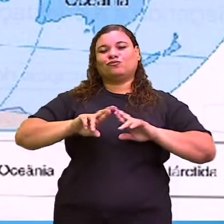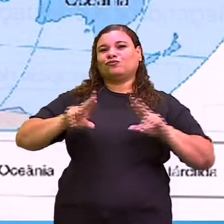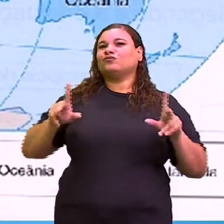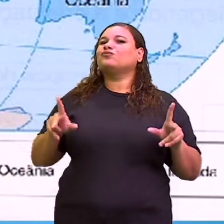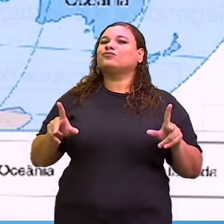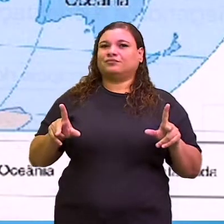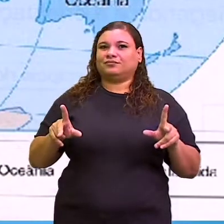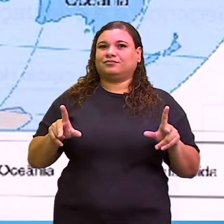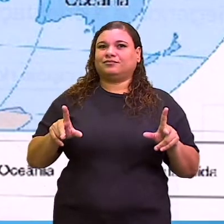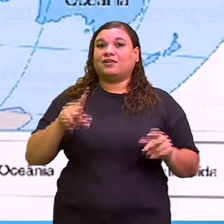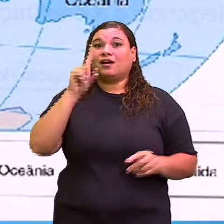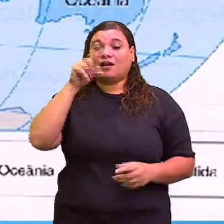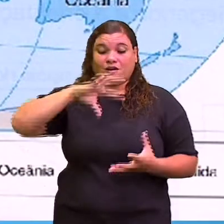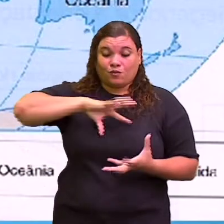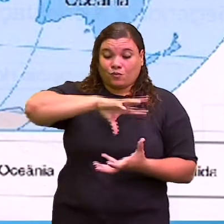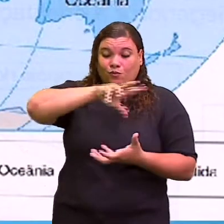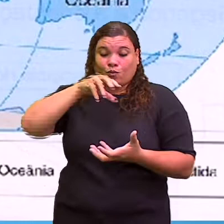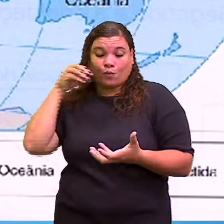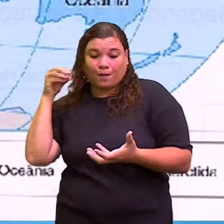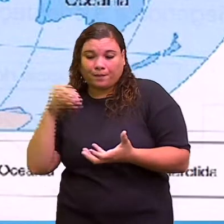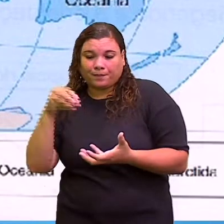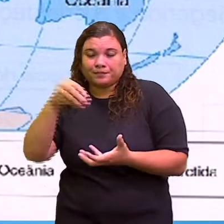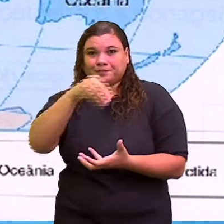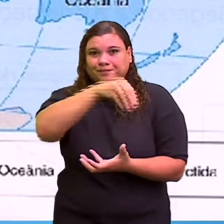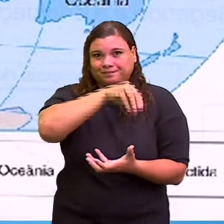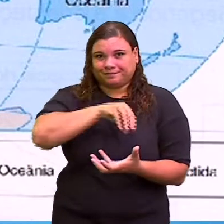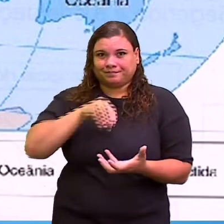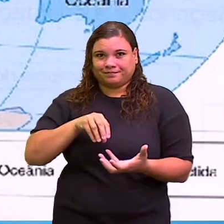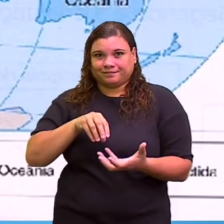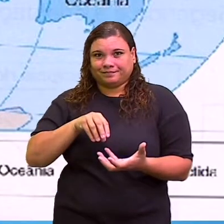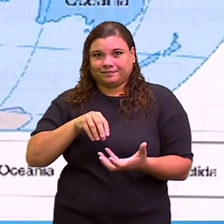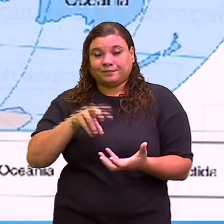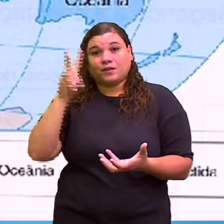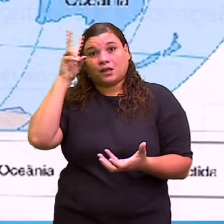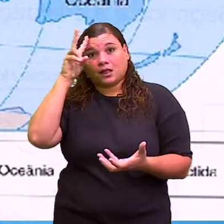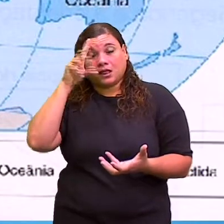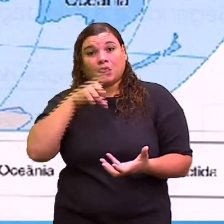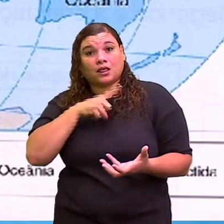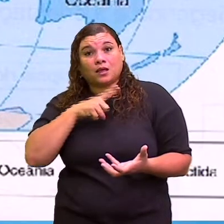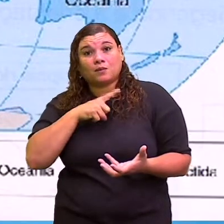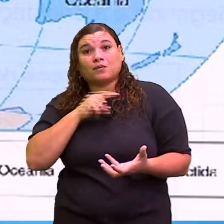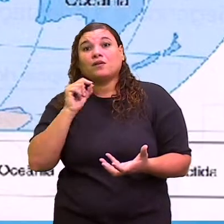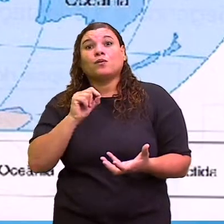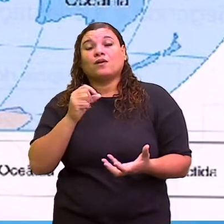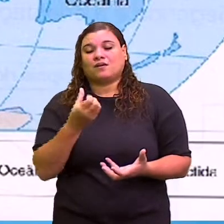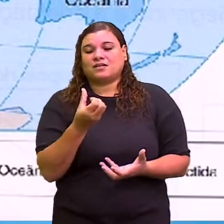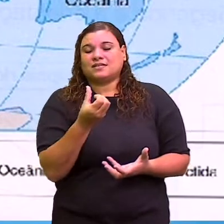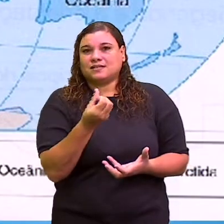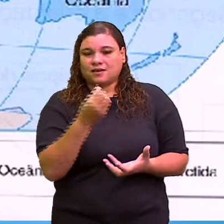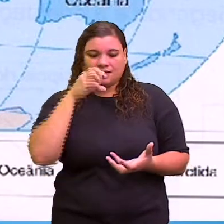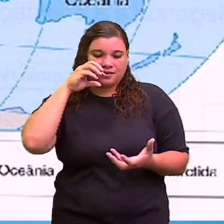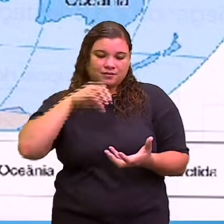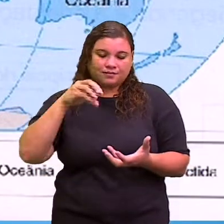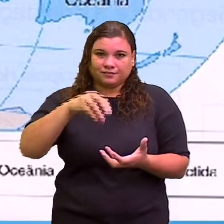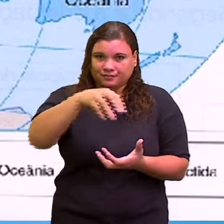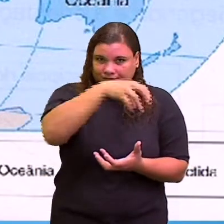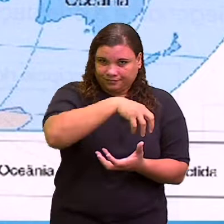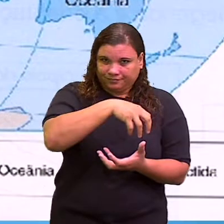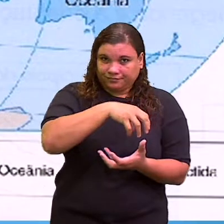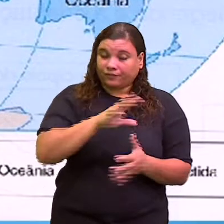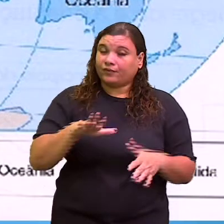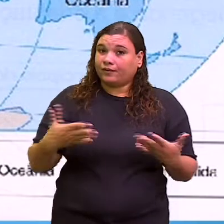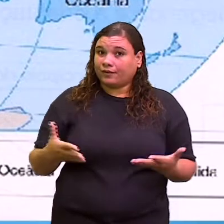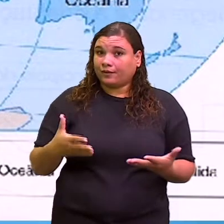africano. É um dos 6 continentes, ele é o terceiro